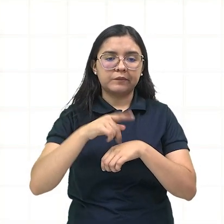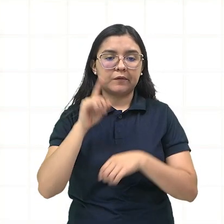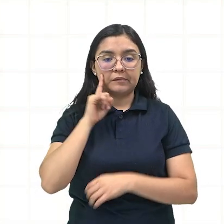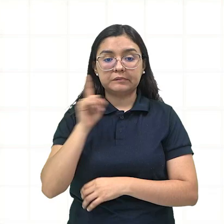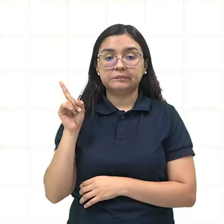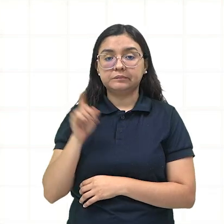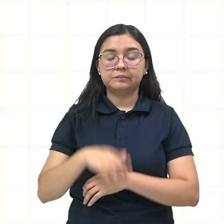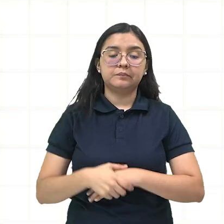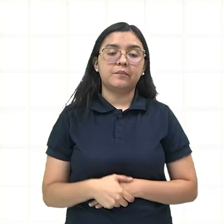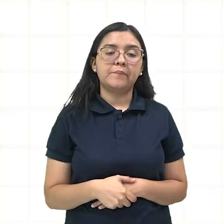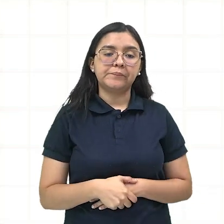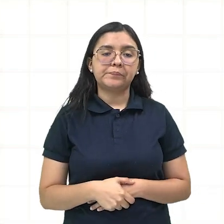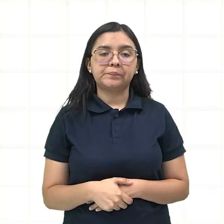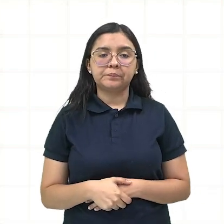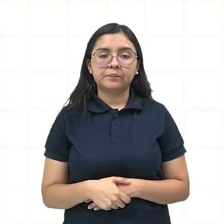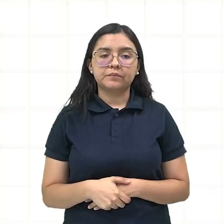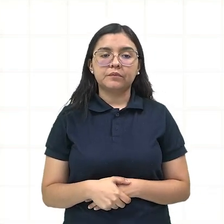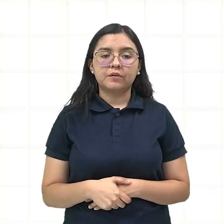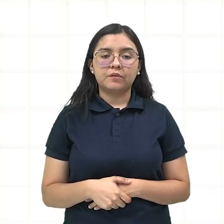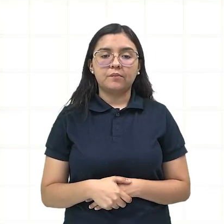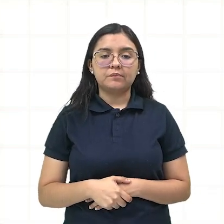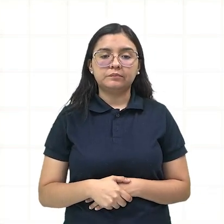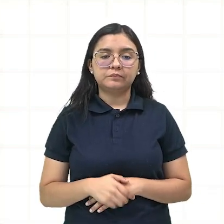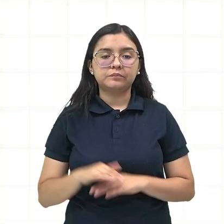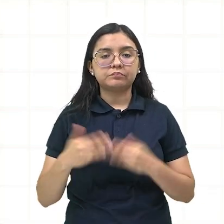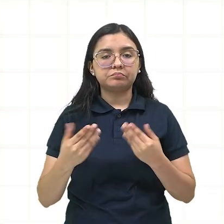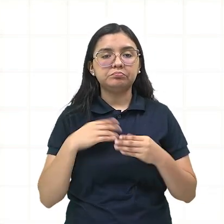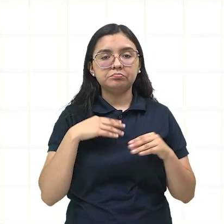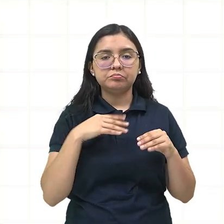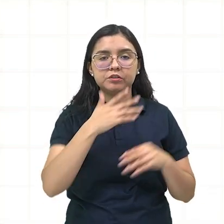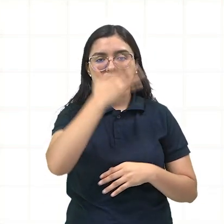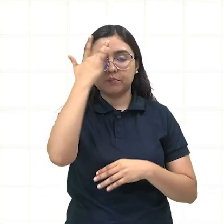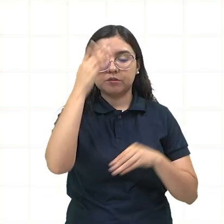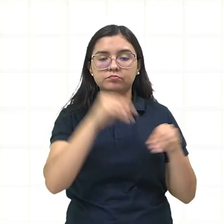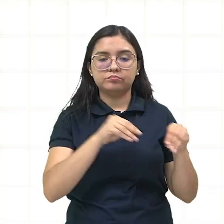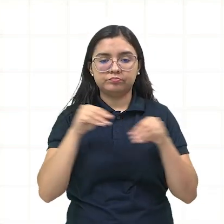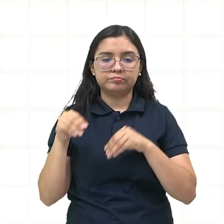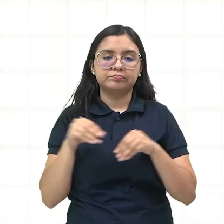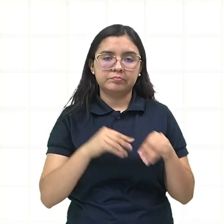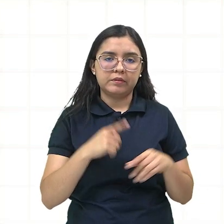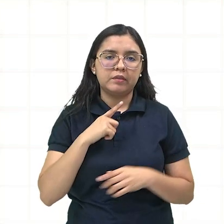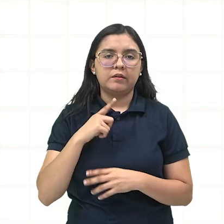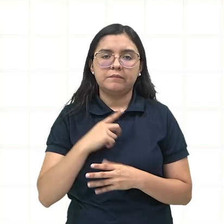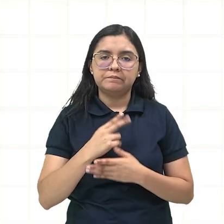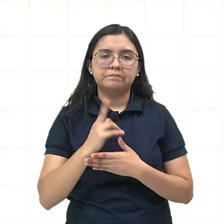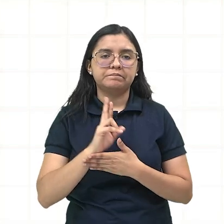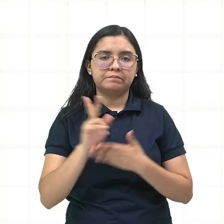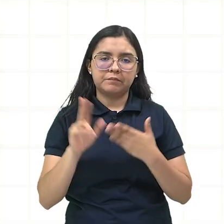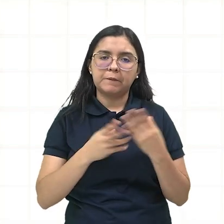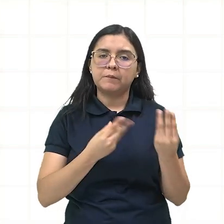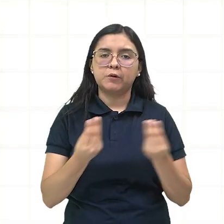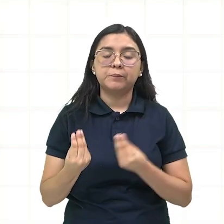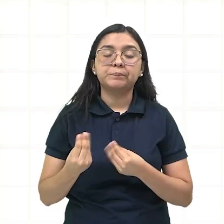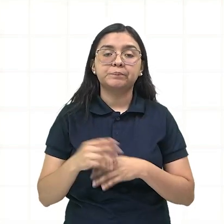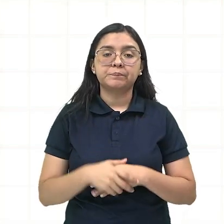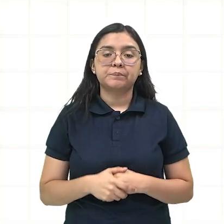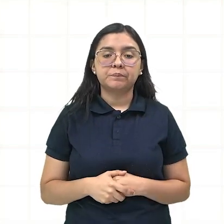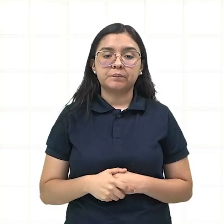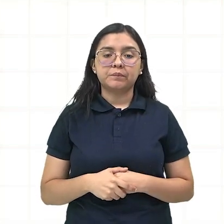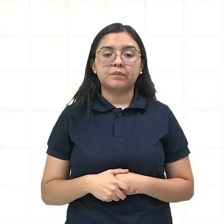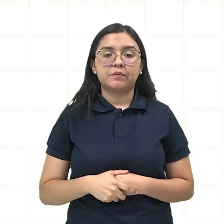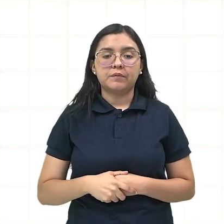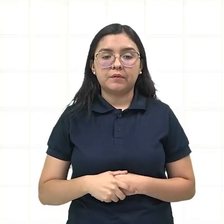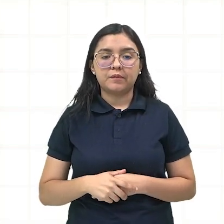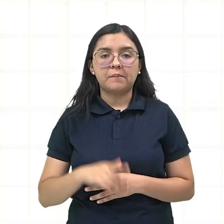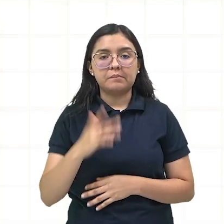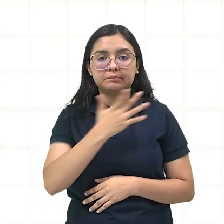Central também e na Europa Oriental. Esse tipo de deslocado é muito forte, né? Esse tipo de pessoas ali tem sido muito